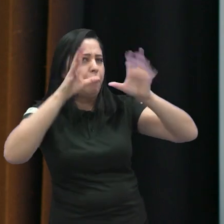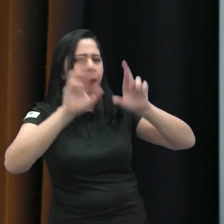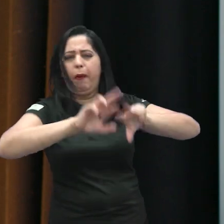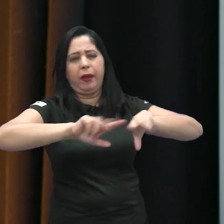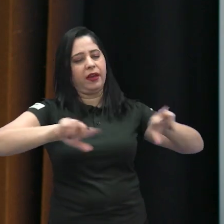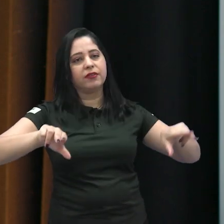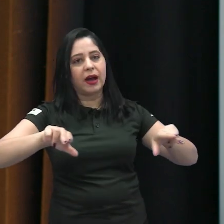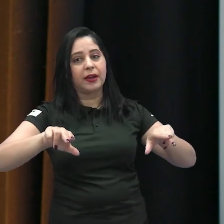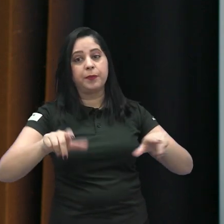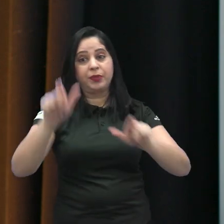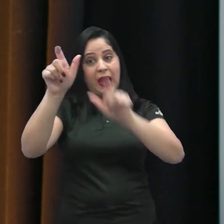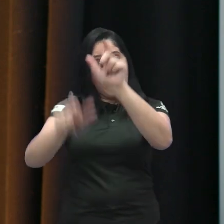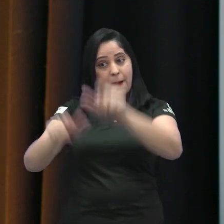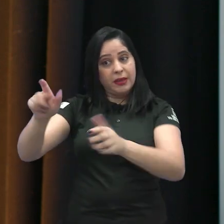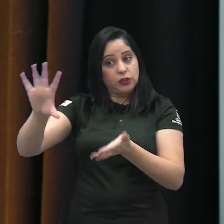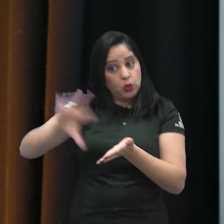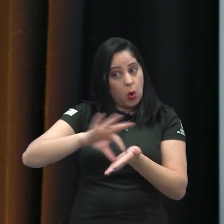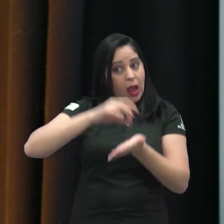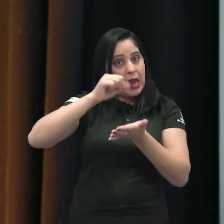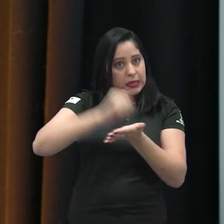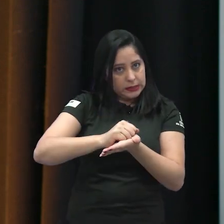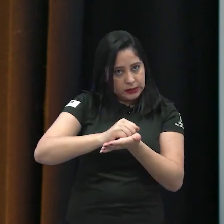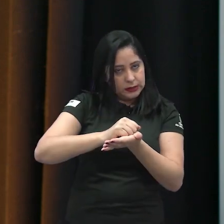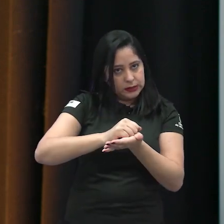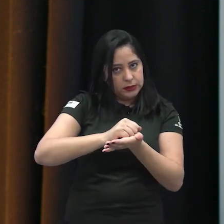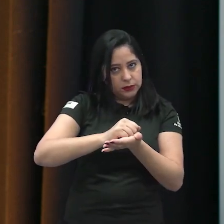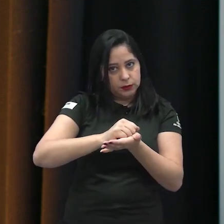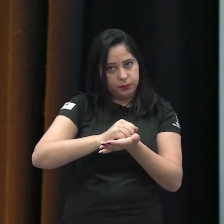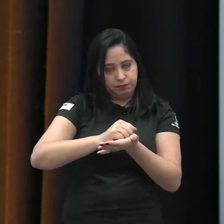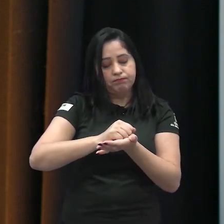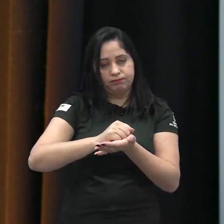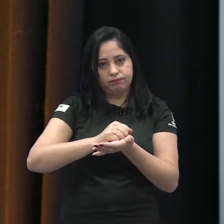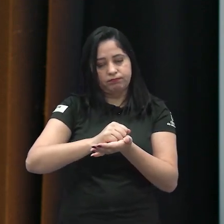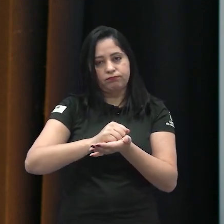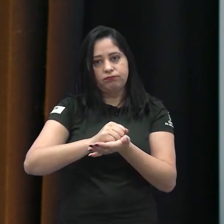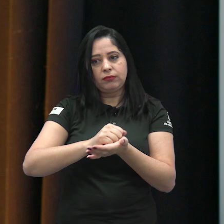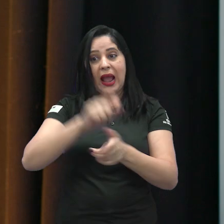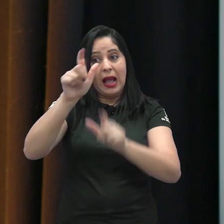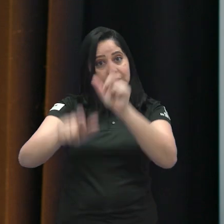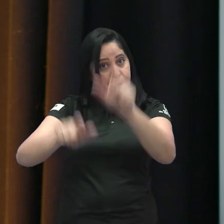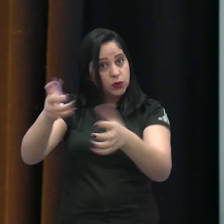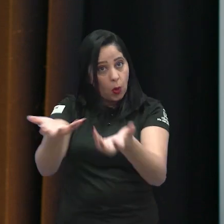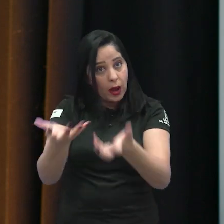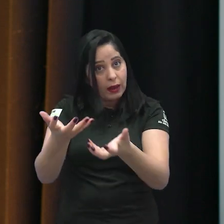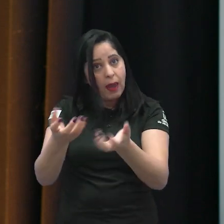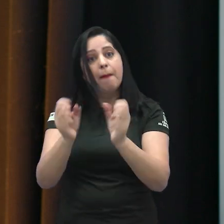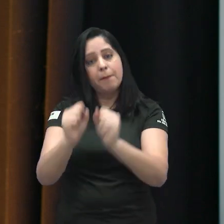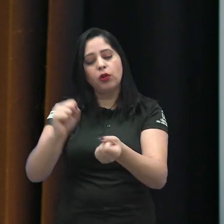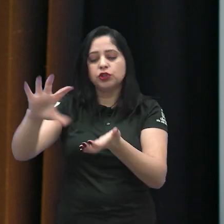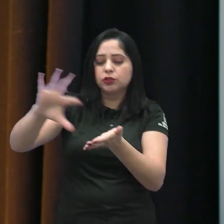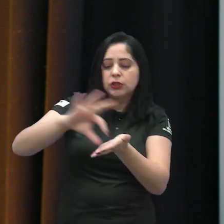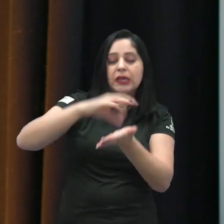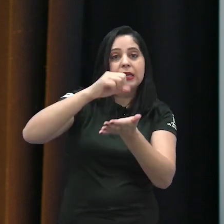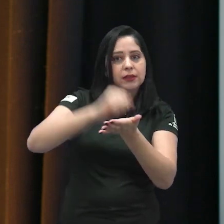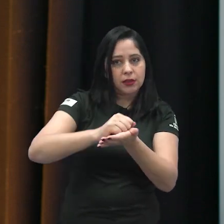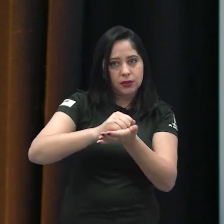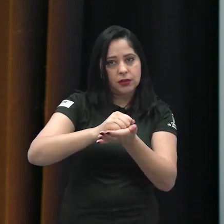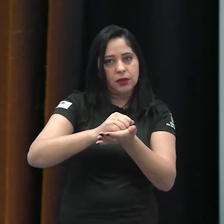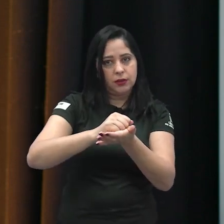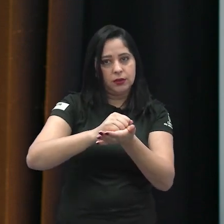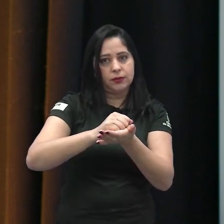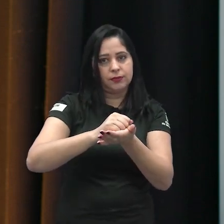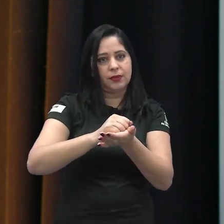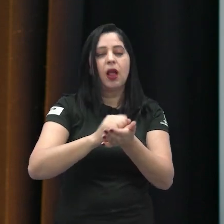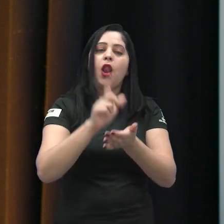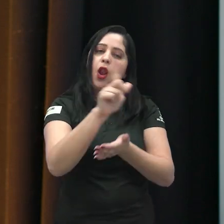os atletas se inscrevem, participam de uma seletiva, é um processo seletivo que acontece, então